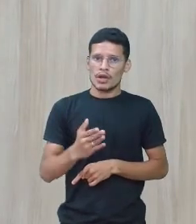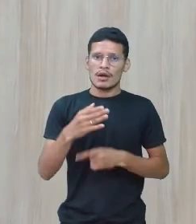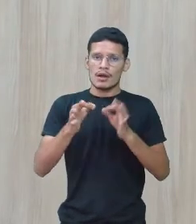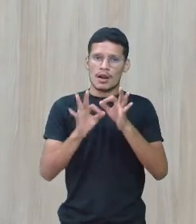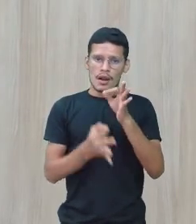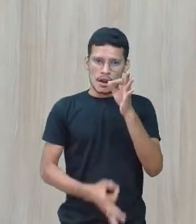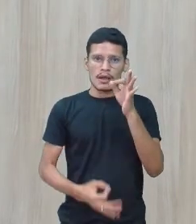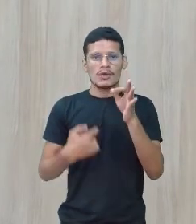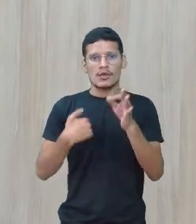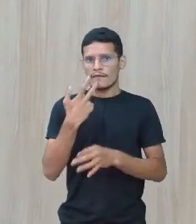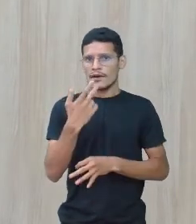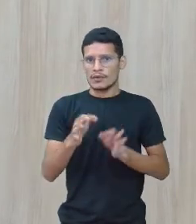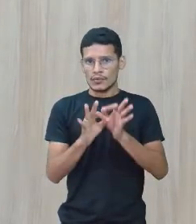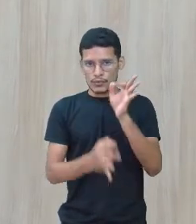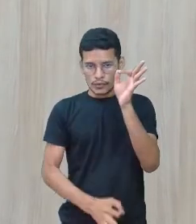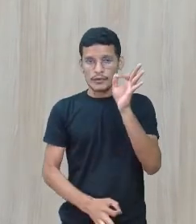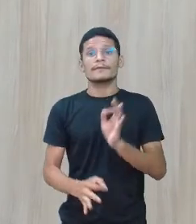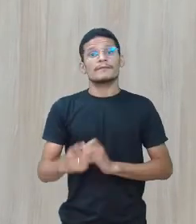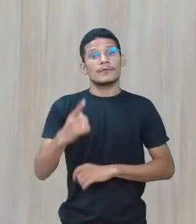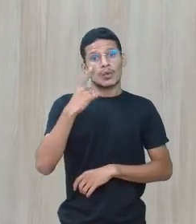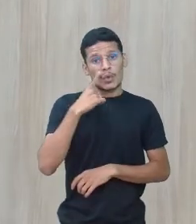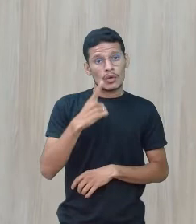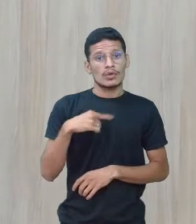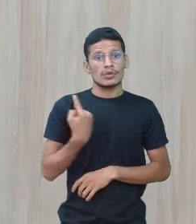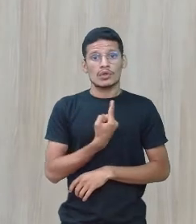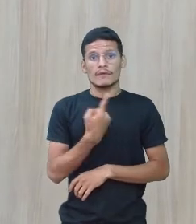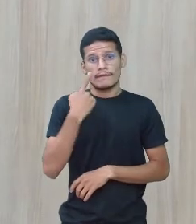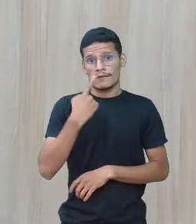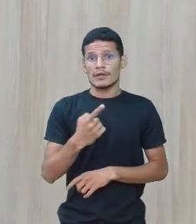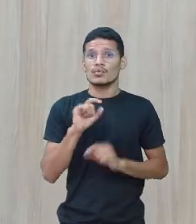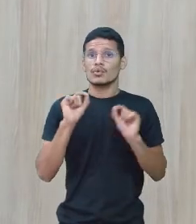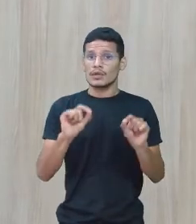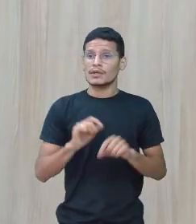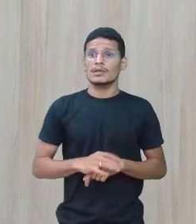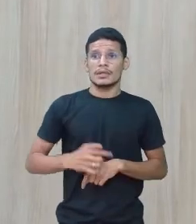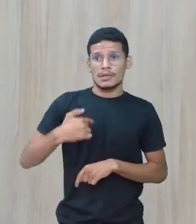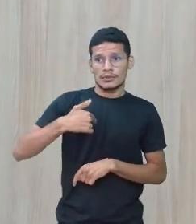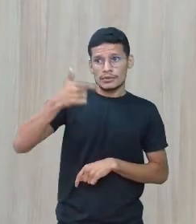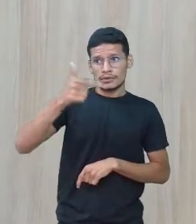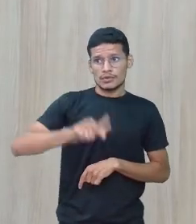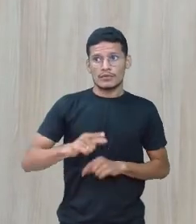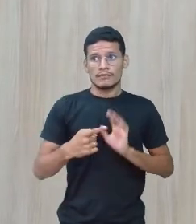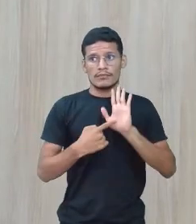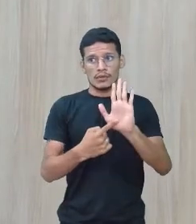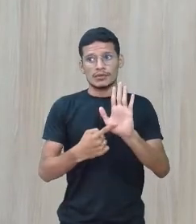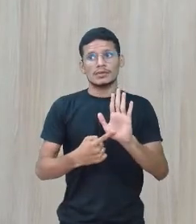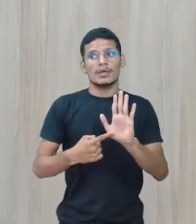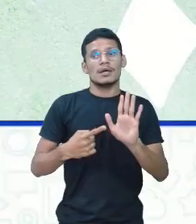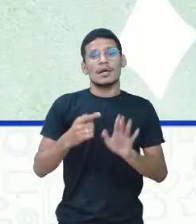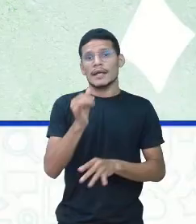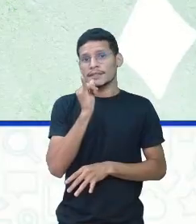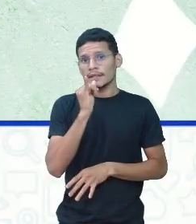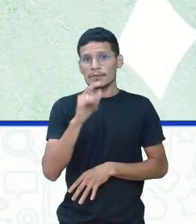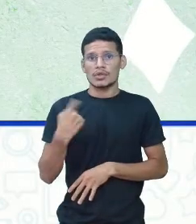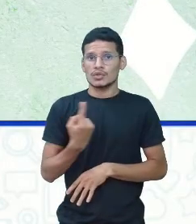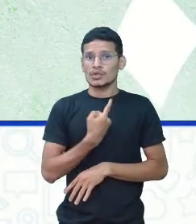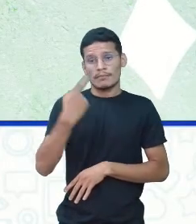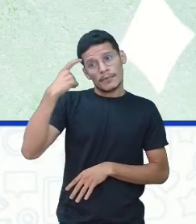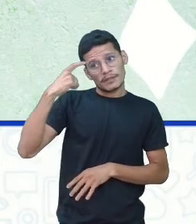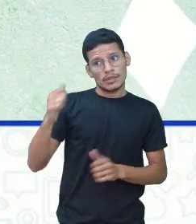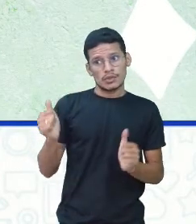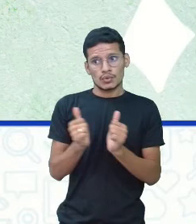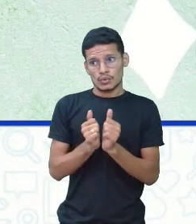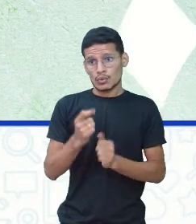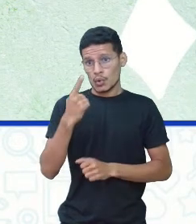falo muito, vamos ver aqui, ó. De novo, vou ler o exemplo, a gente vai pensar junto, tá?